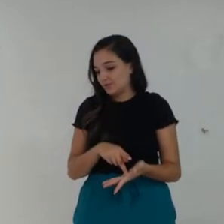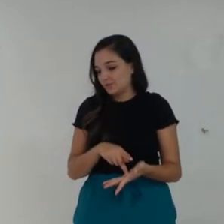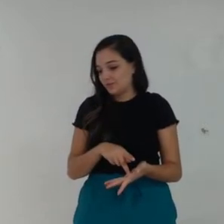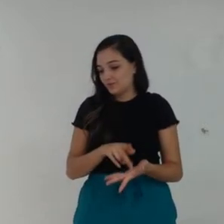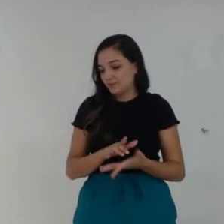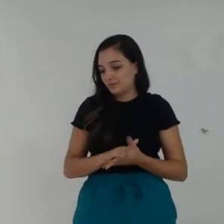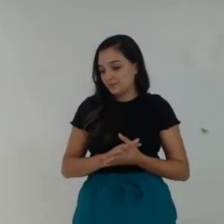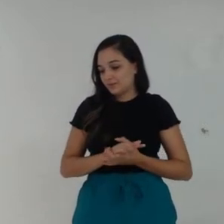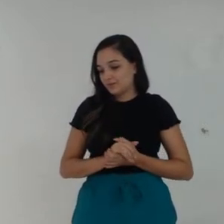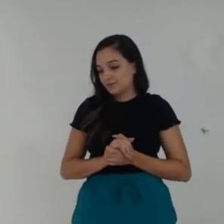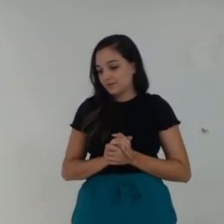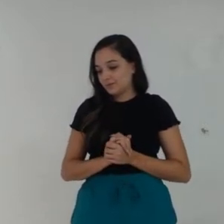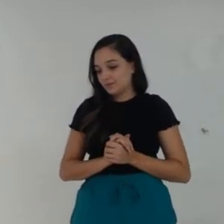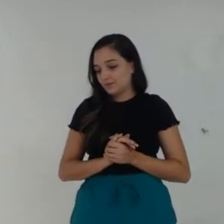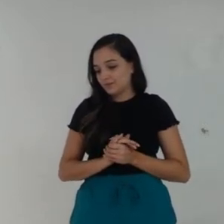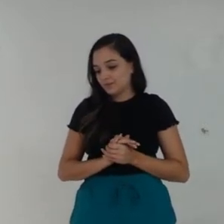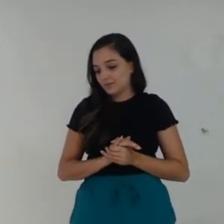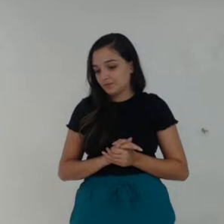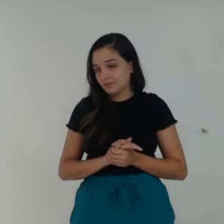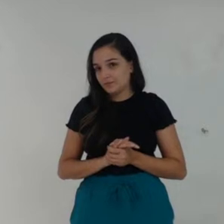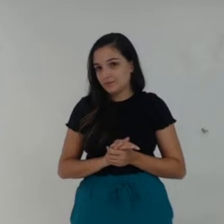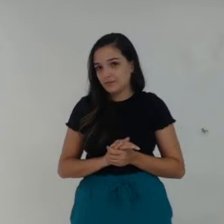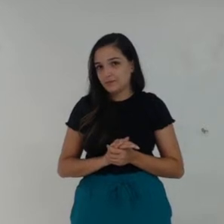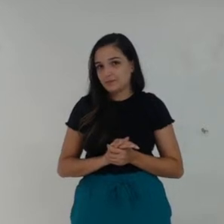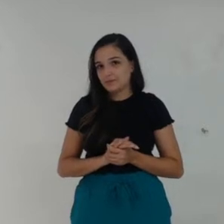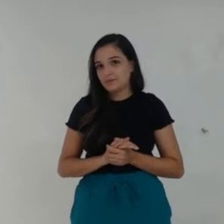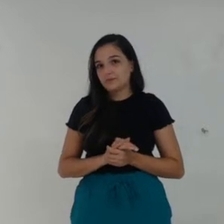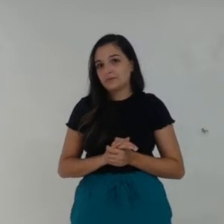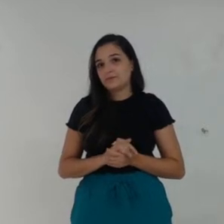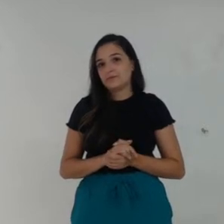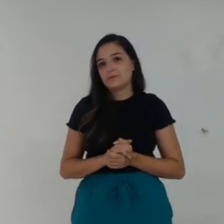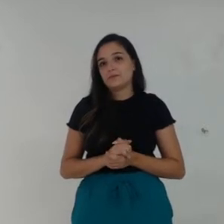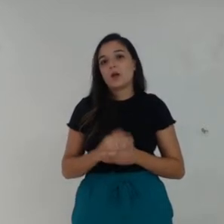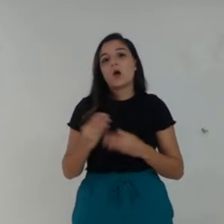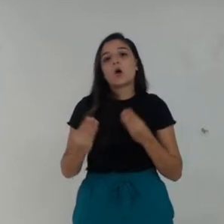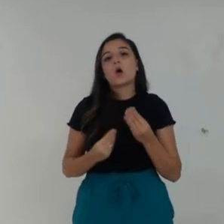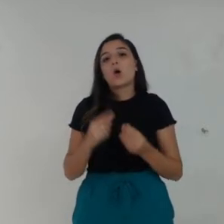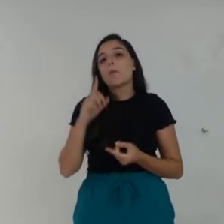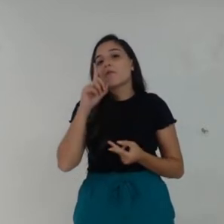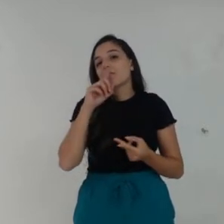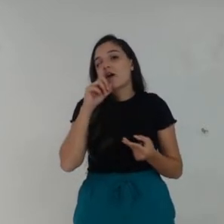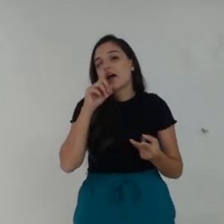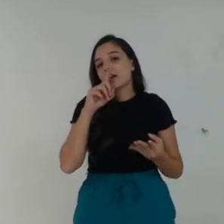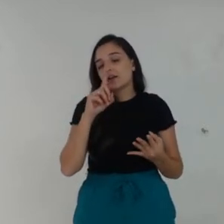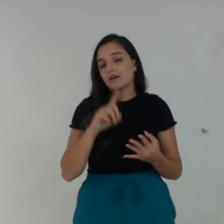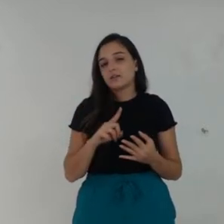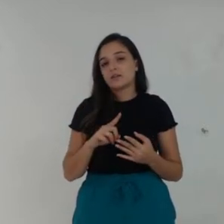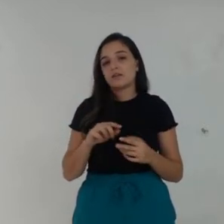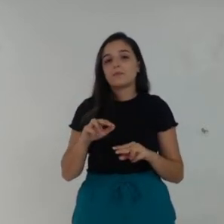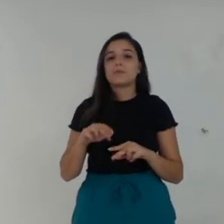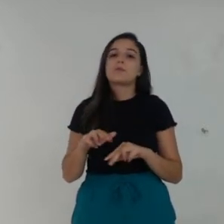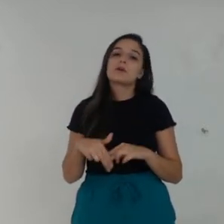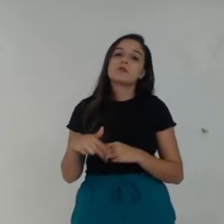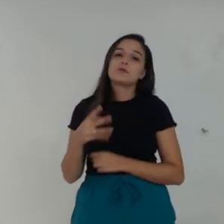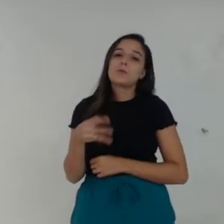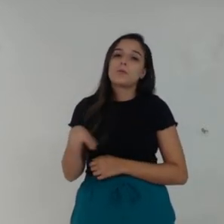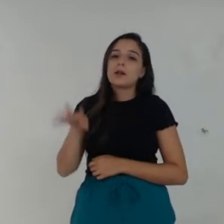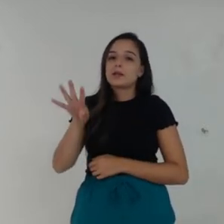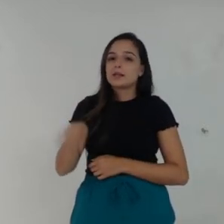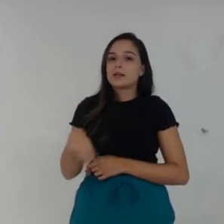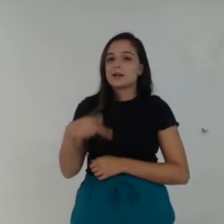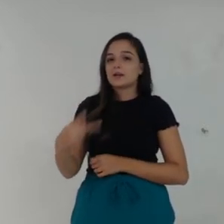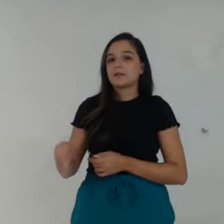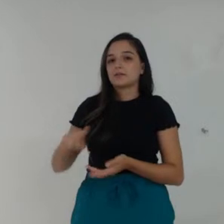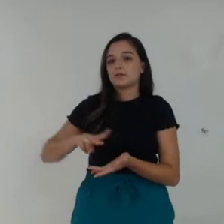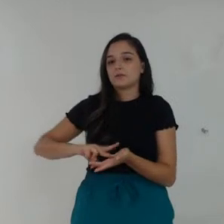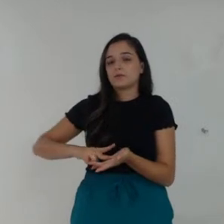um pequeno sinal, né, de como o índice é falho. Essa planilha de tradutores, a gente